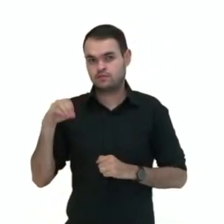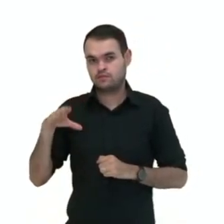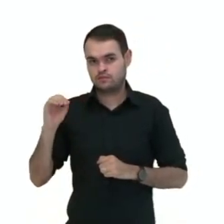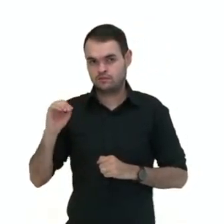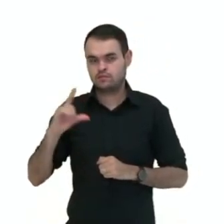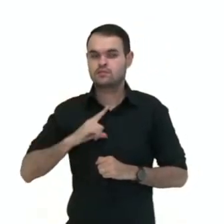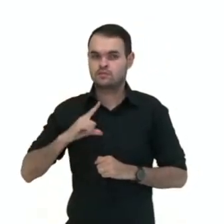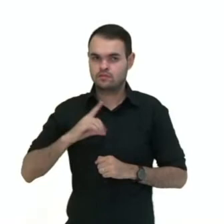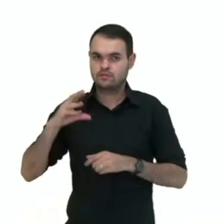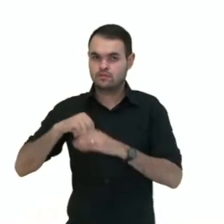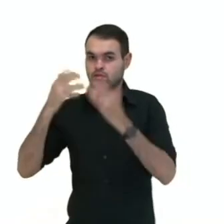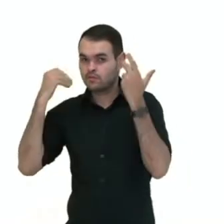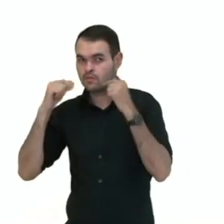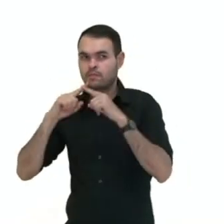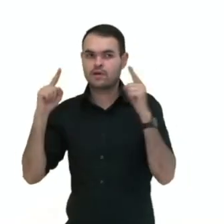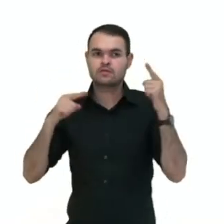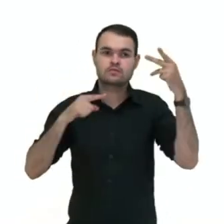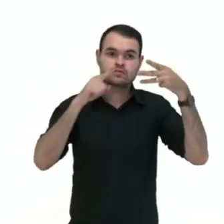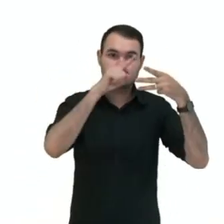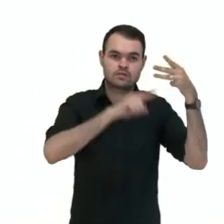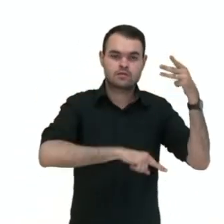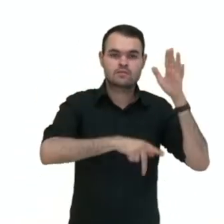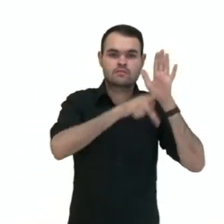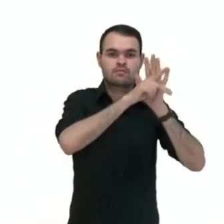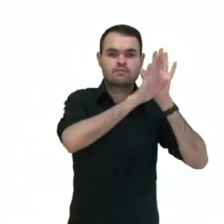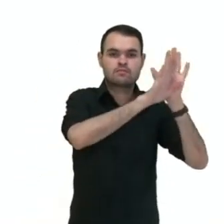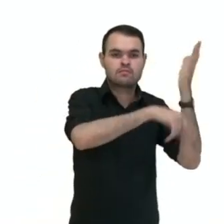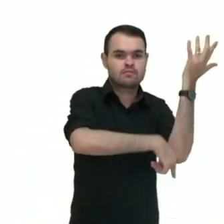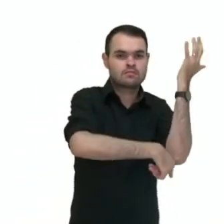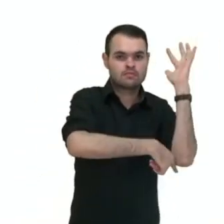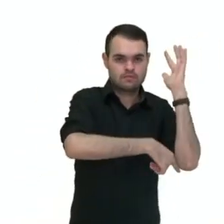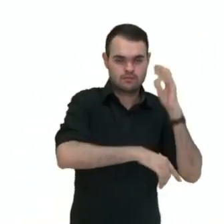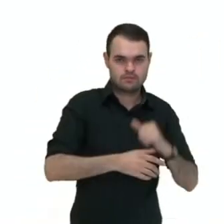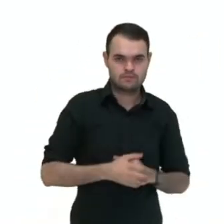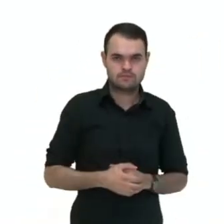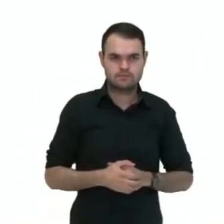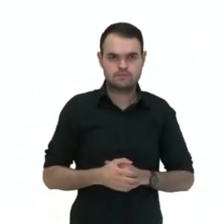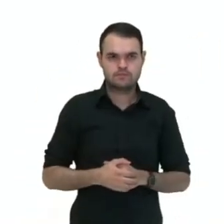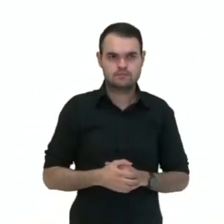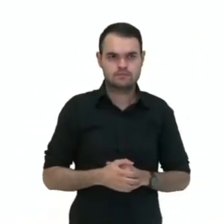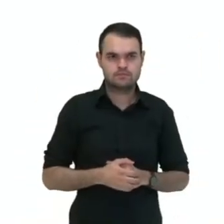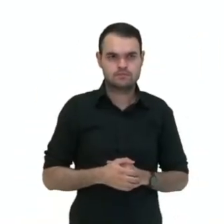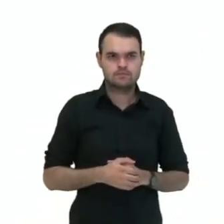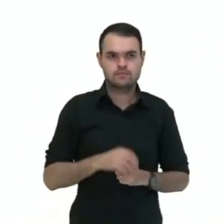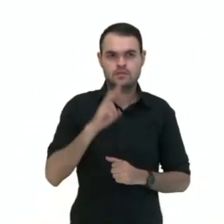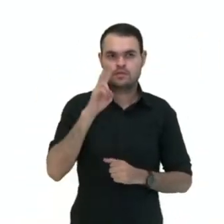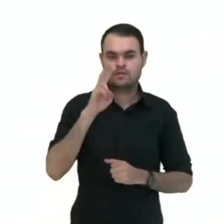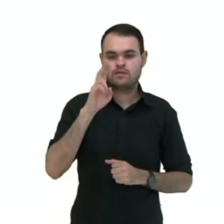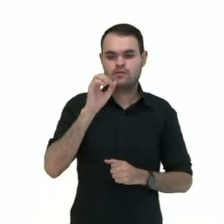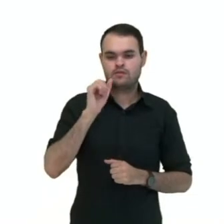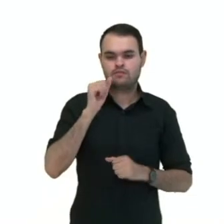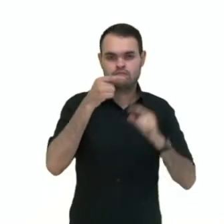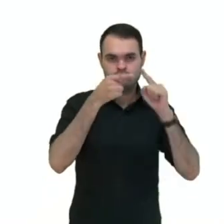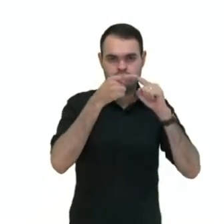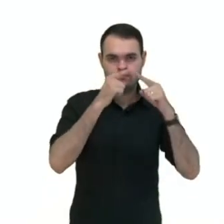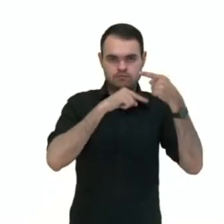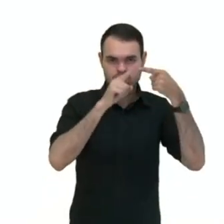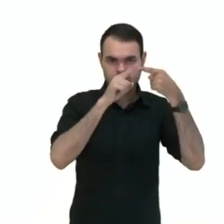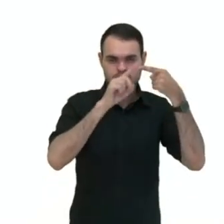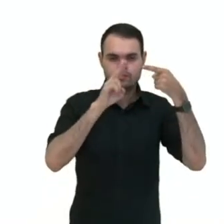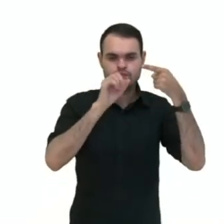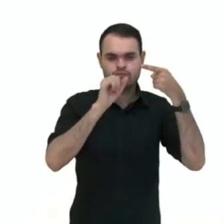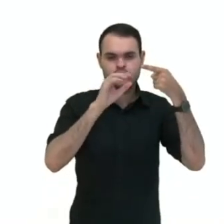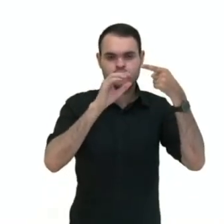estruturas aqui, elas são específicas da célula vegetal. O vacúolo, né, os plastos, que eu já te falei, a